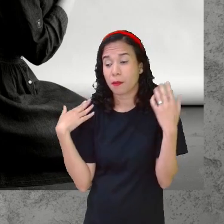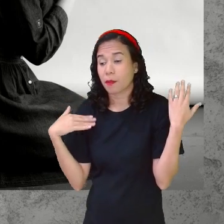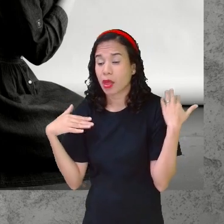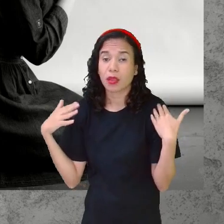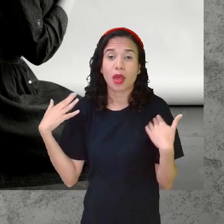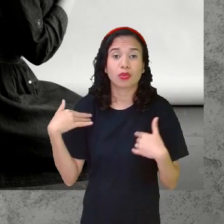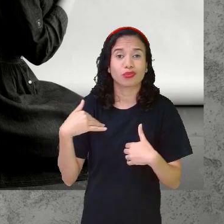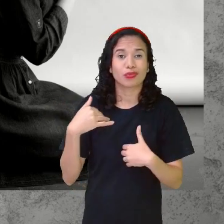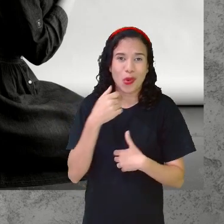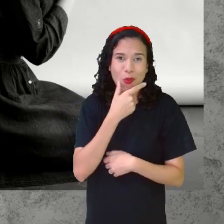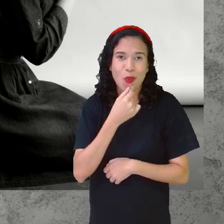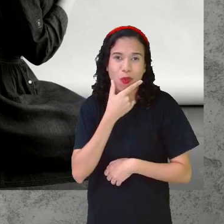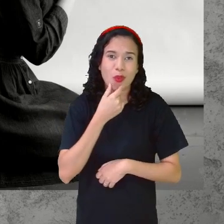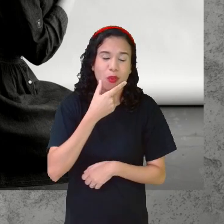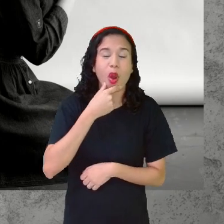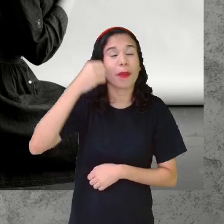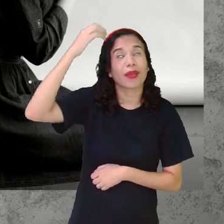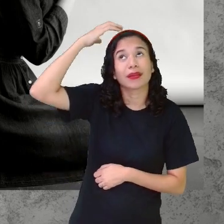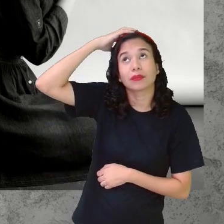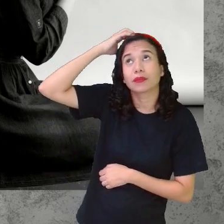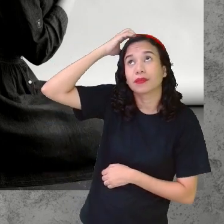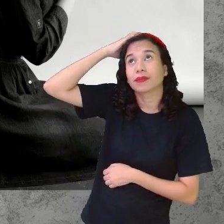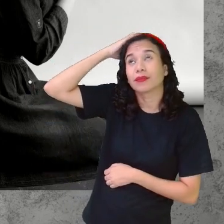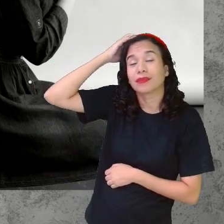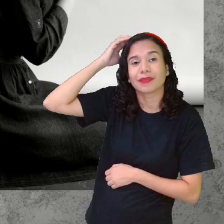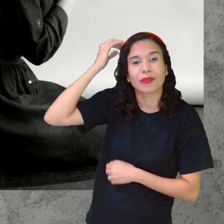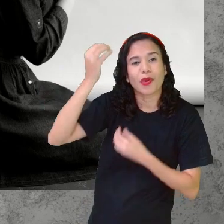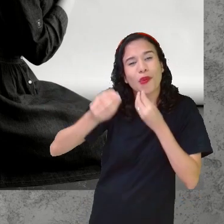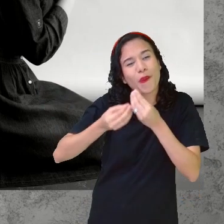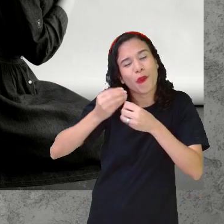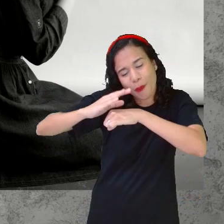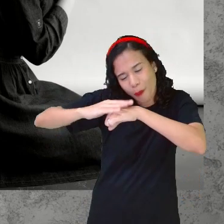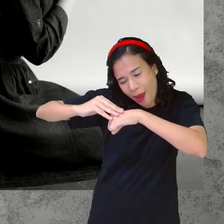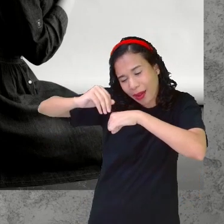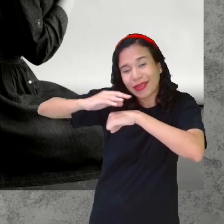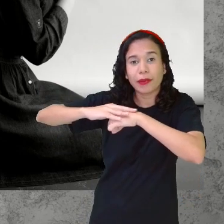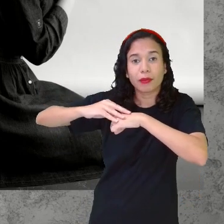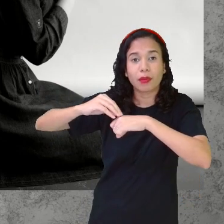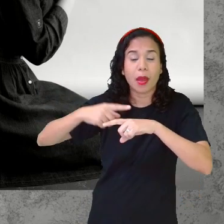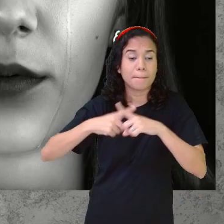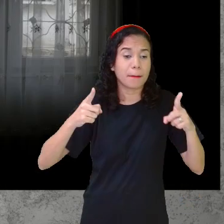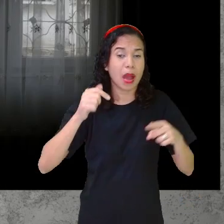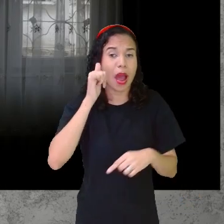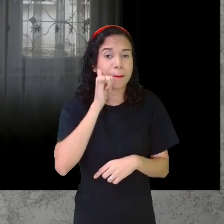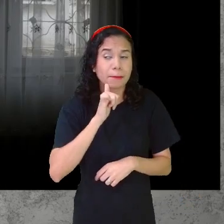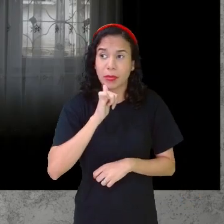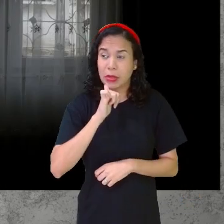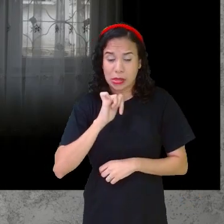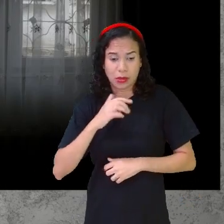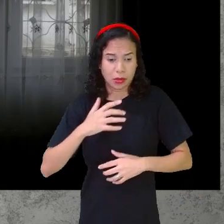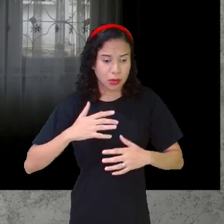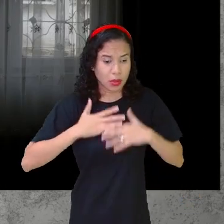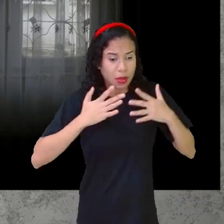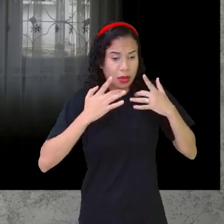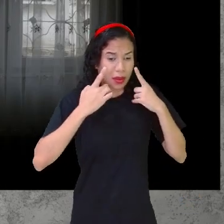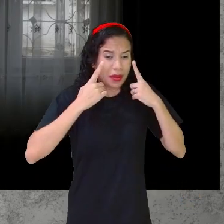um carinho na esposa, passando a mão na sua cabeça, com um gesto de ternura. Mas Alicia reagiu com um